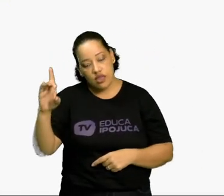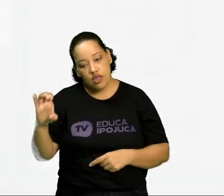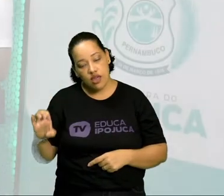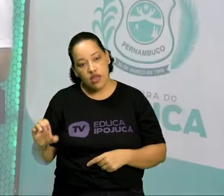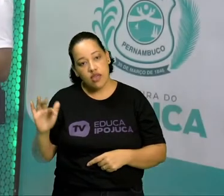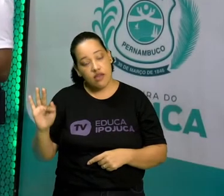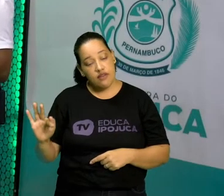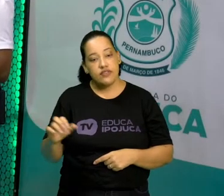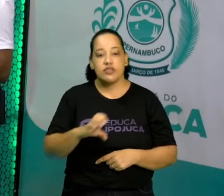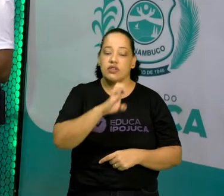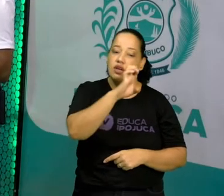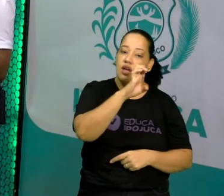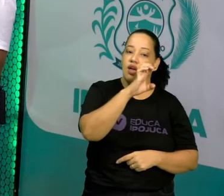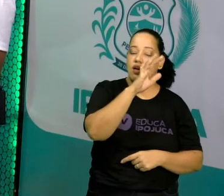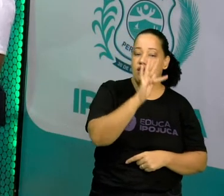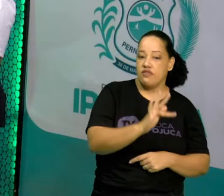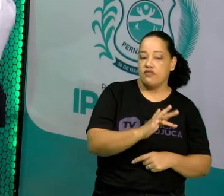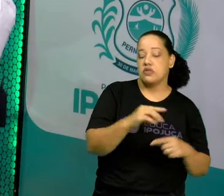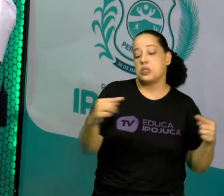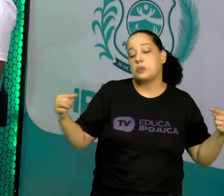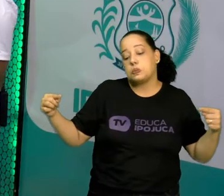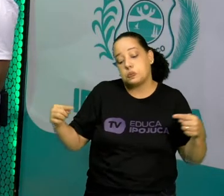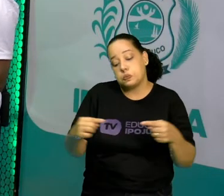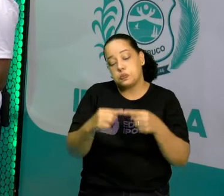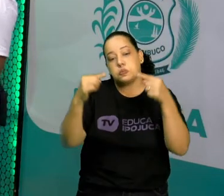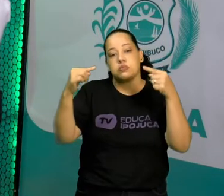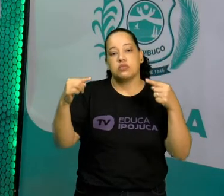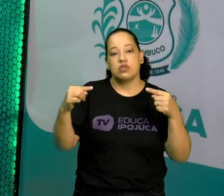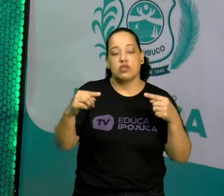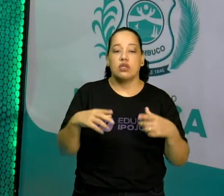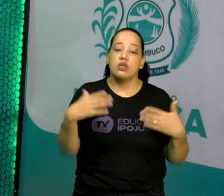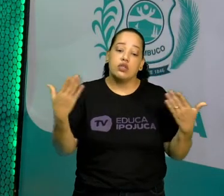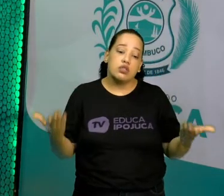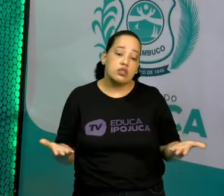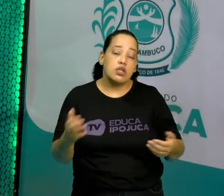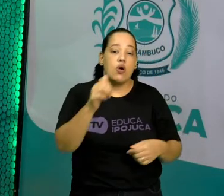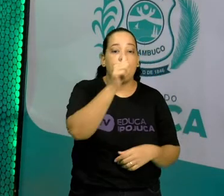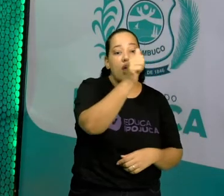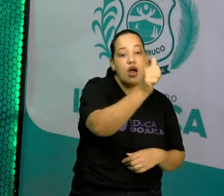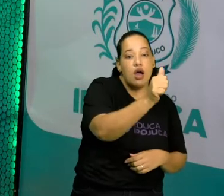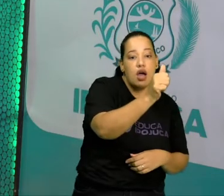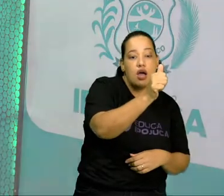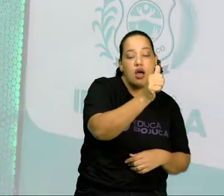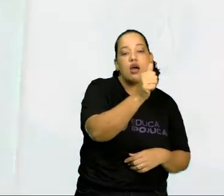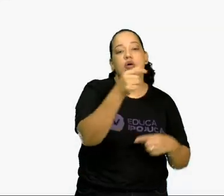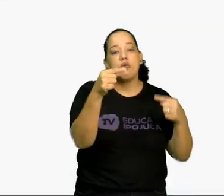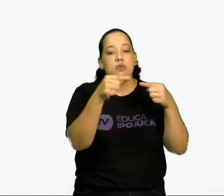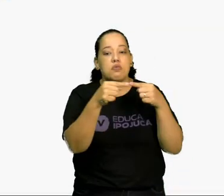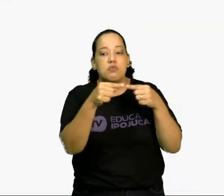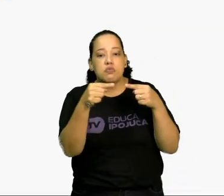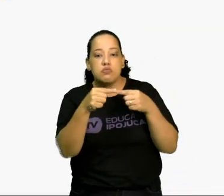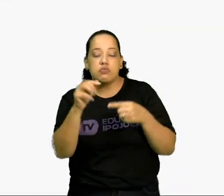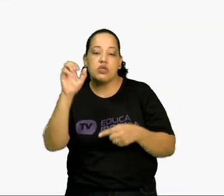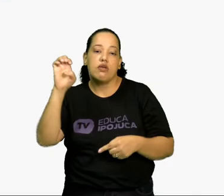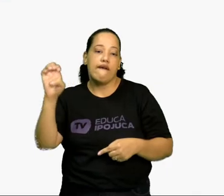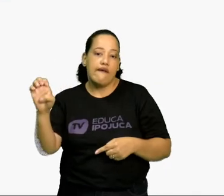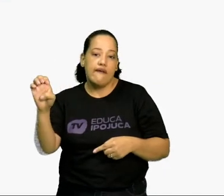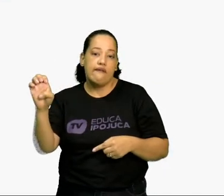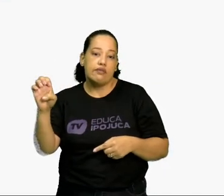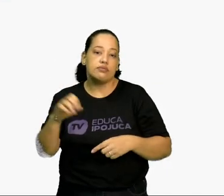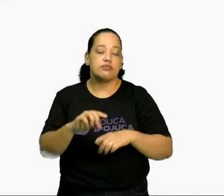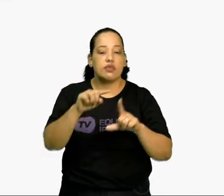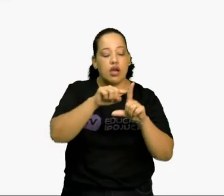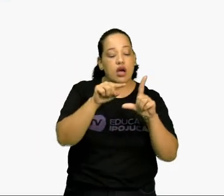congruente a efe então o ângulo a também é congruência ao ângulo é ao ângulo